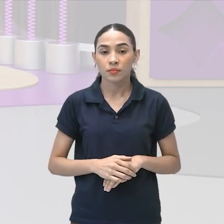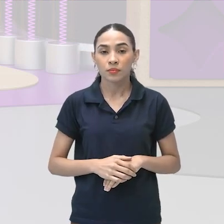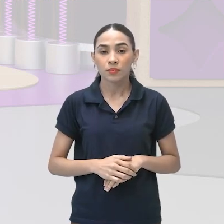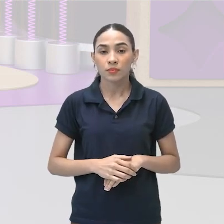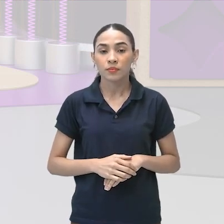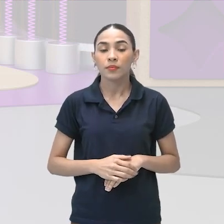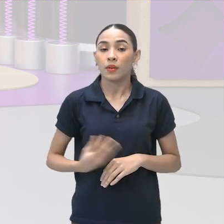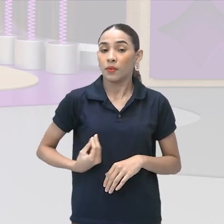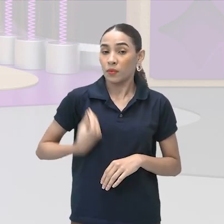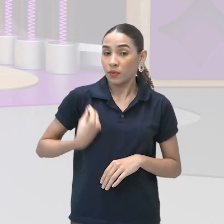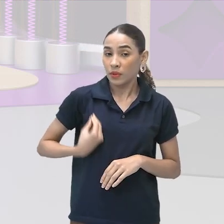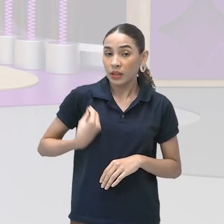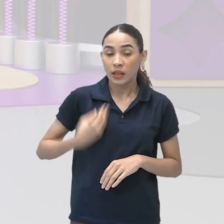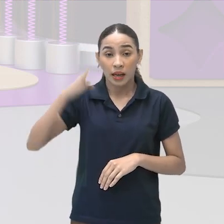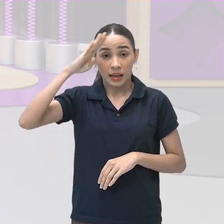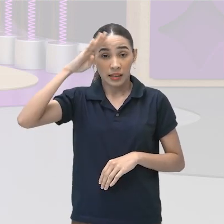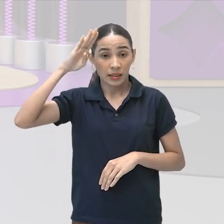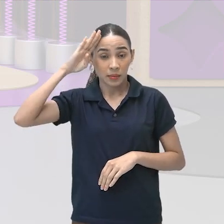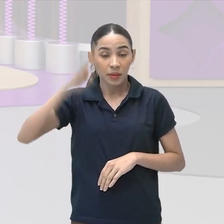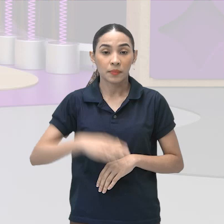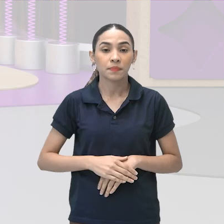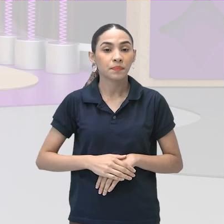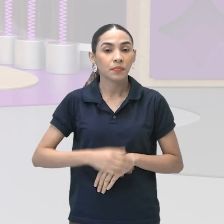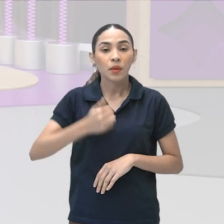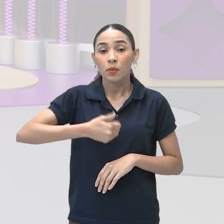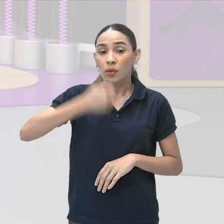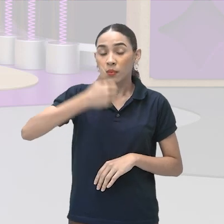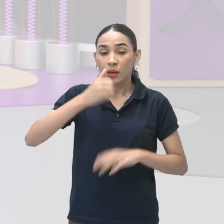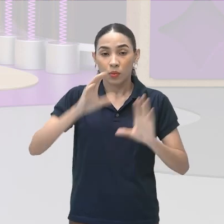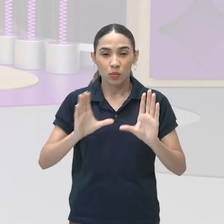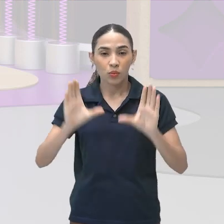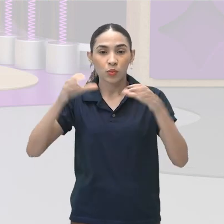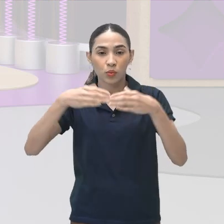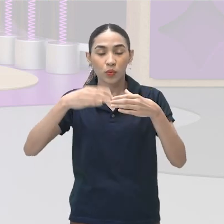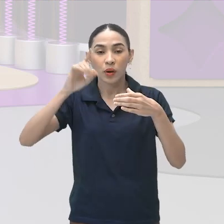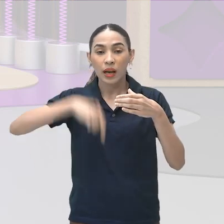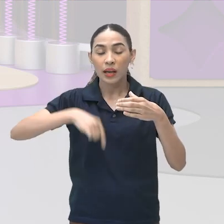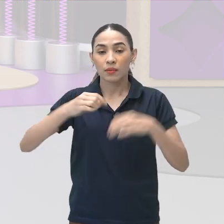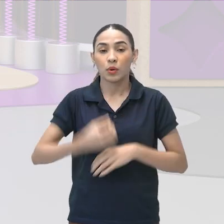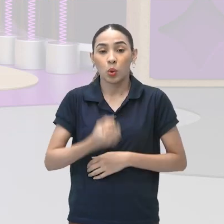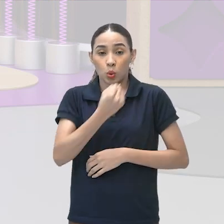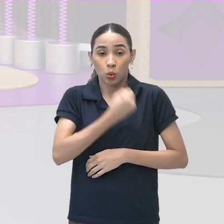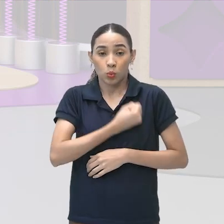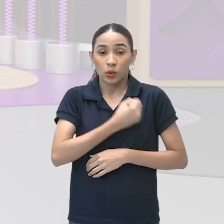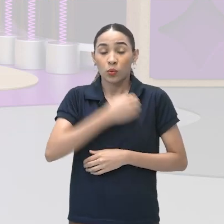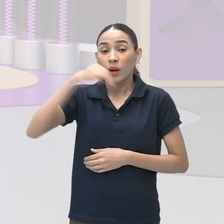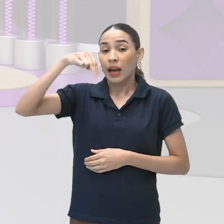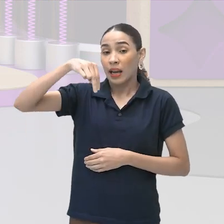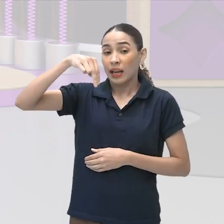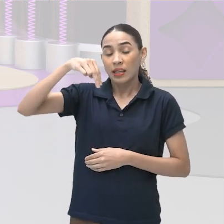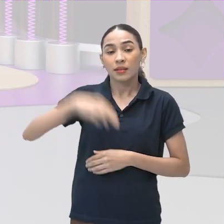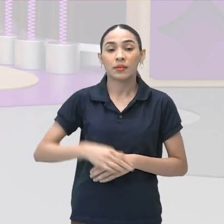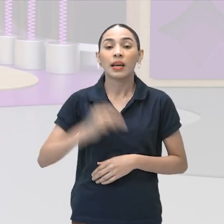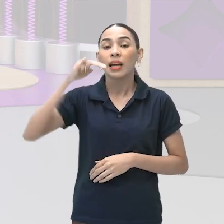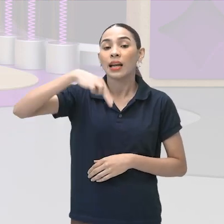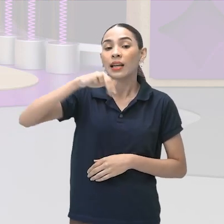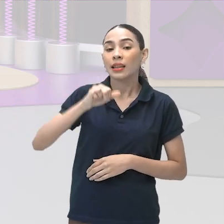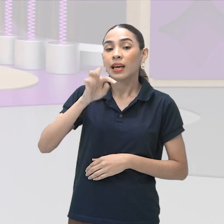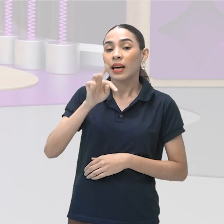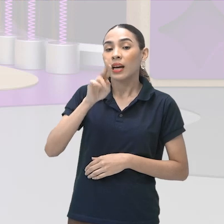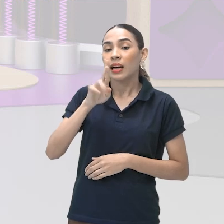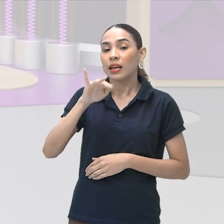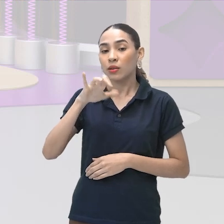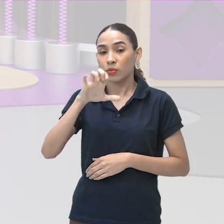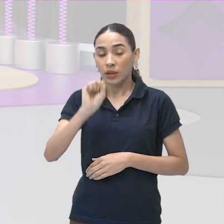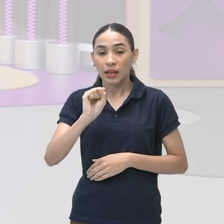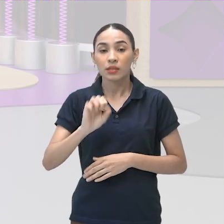nossa vida acadêmica. E o primeiro desses conjuntos são os números naturais. Quais são os números naturais?